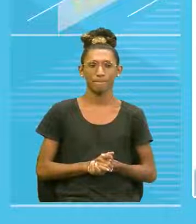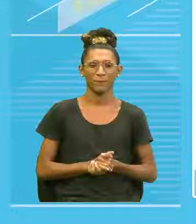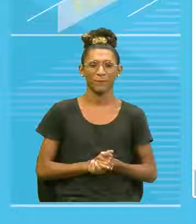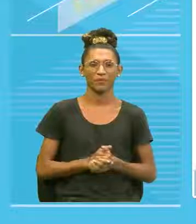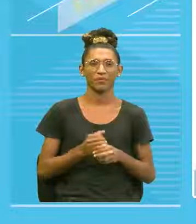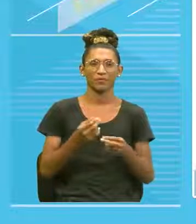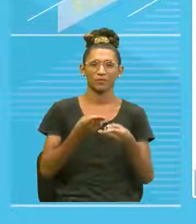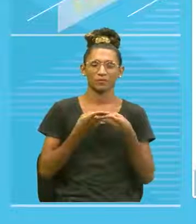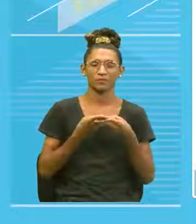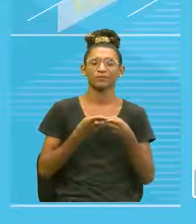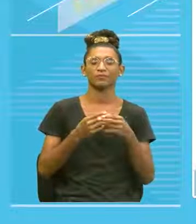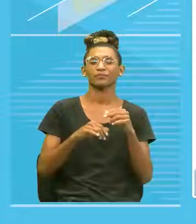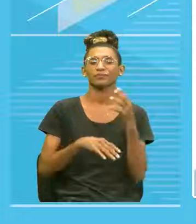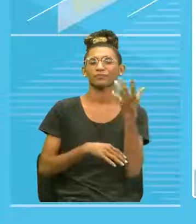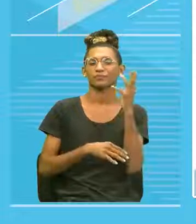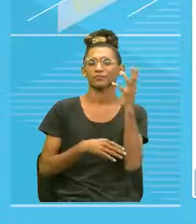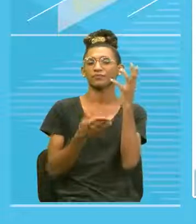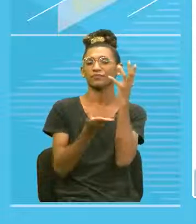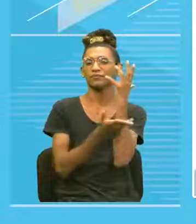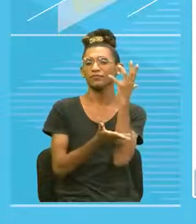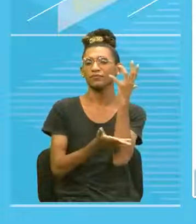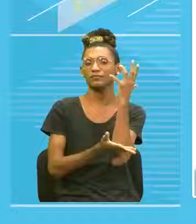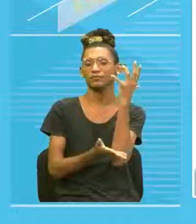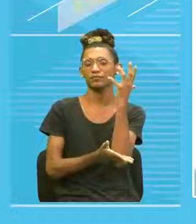o uso da lenha